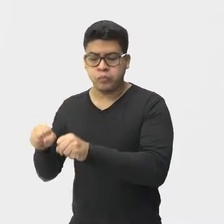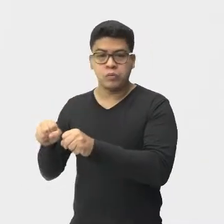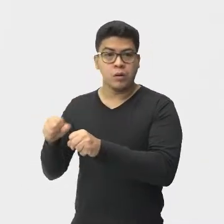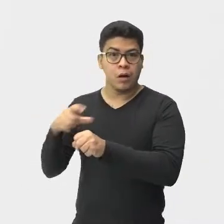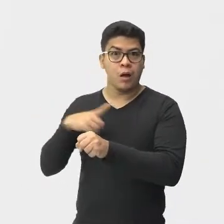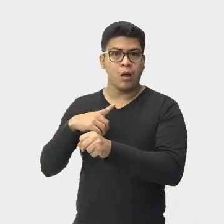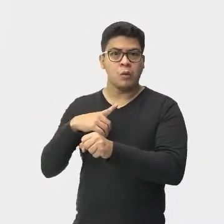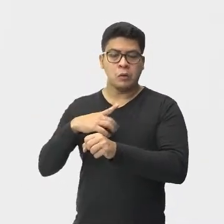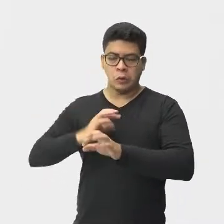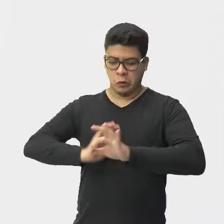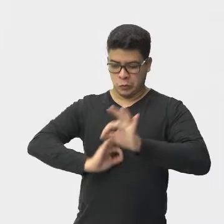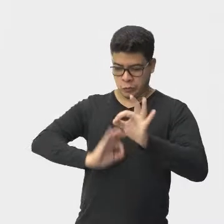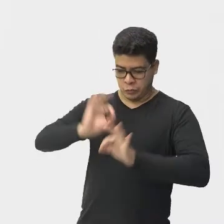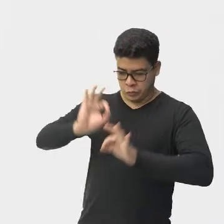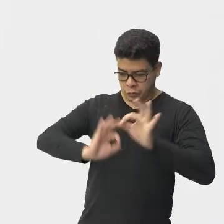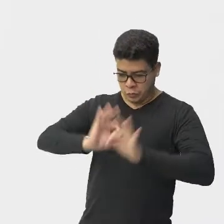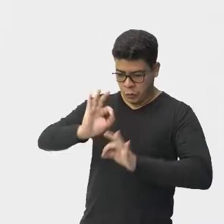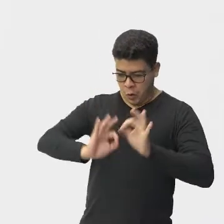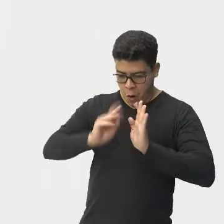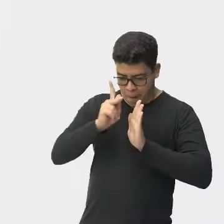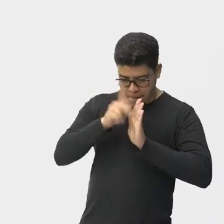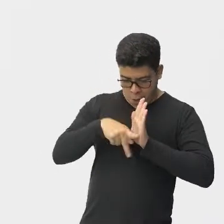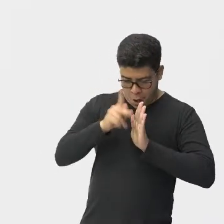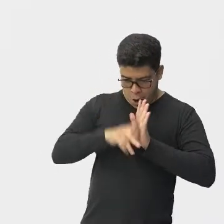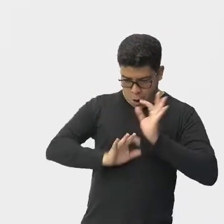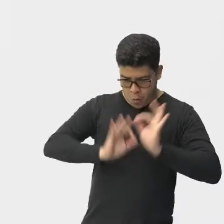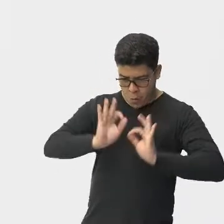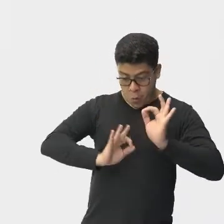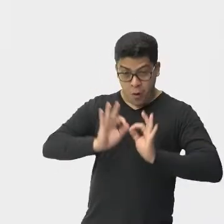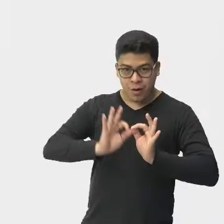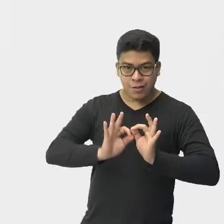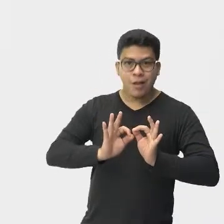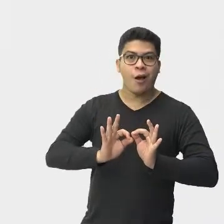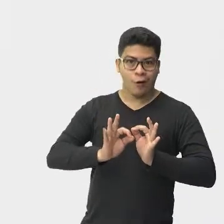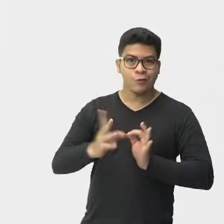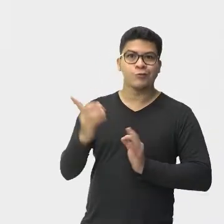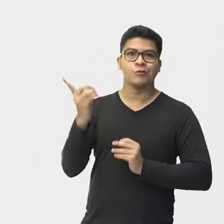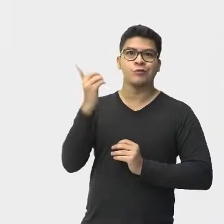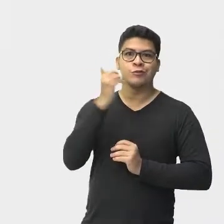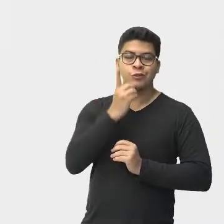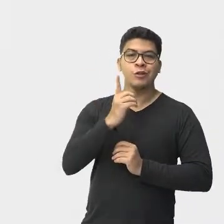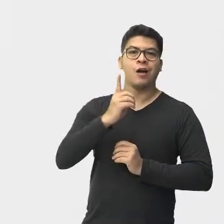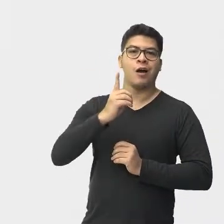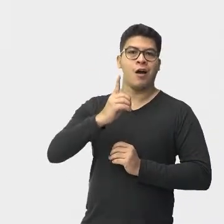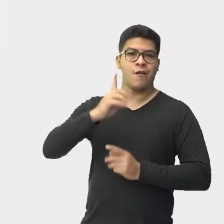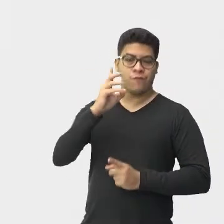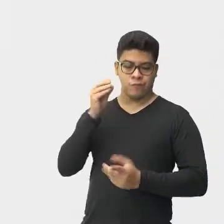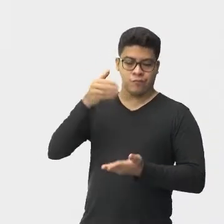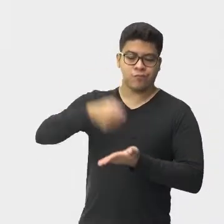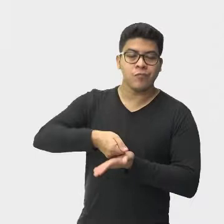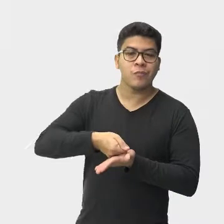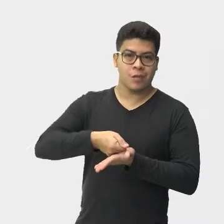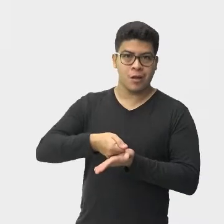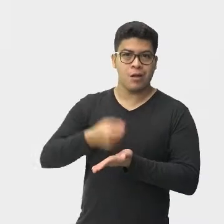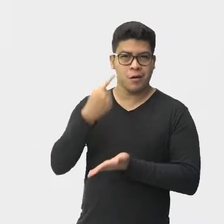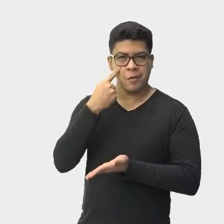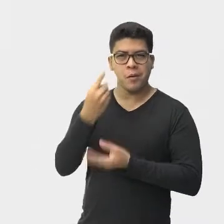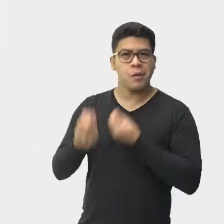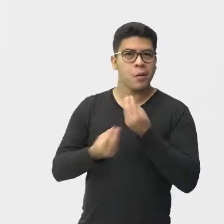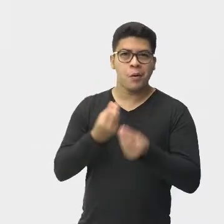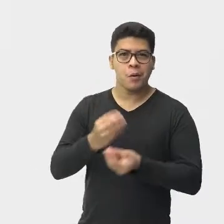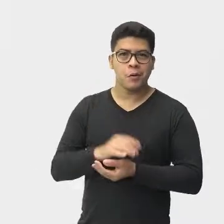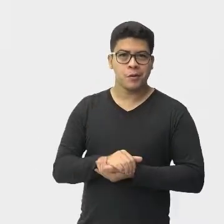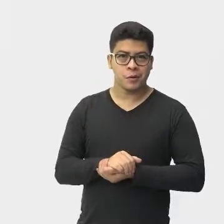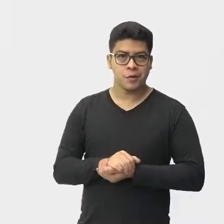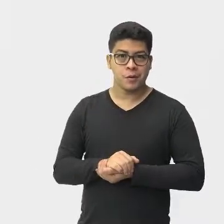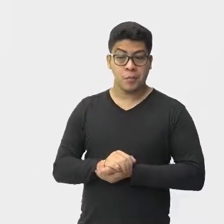ano sendo planejado, de o dia D. A gente vai ver que a Europa continuava numa guerra intensa e no